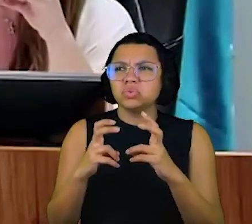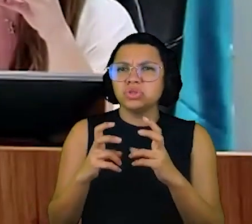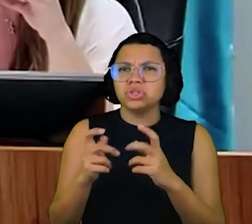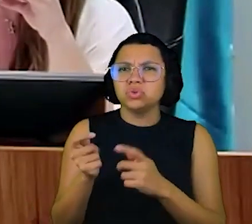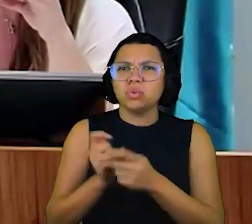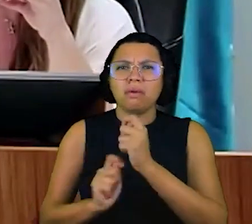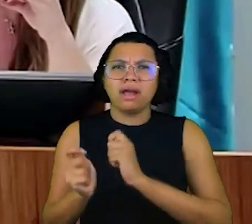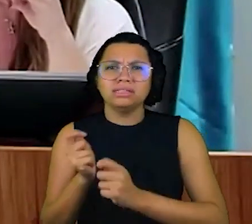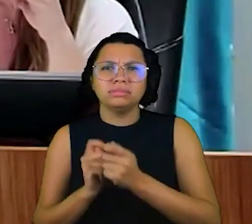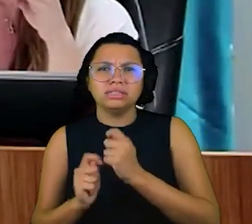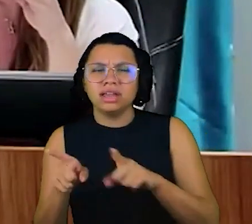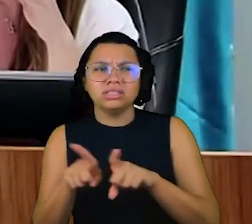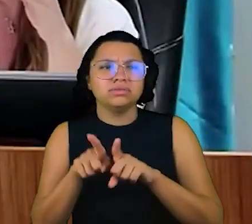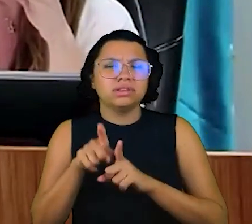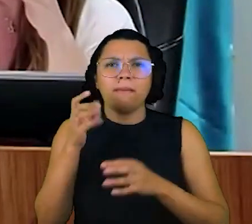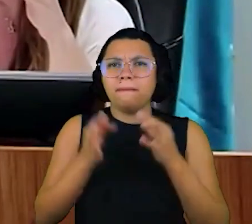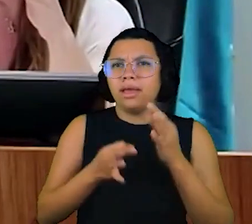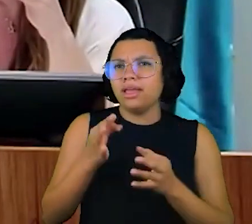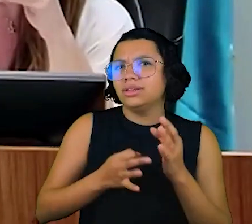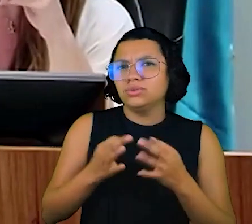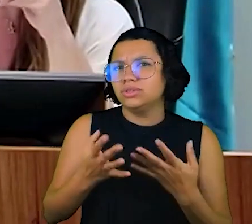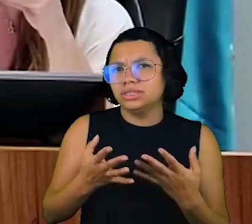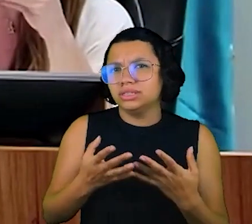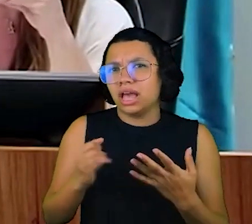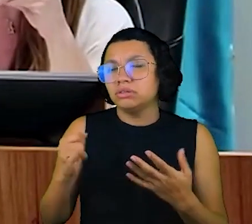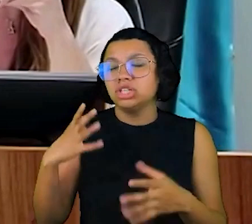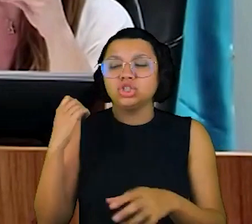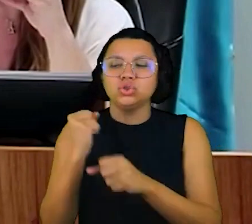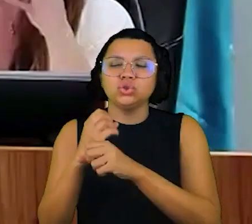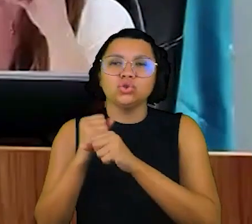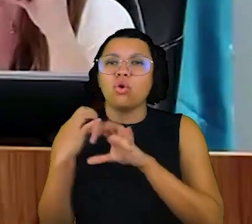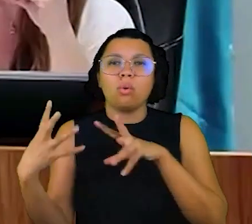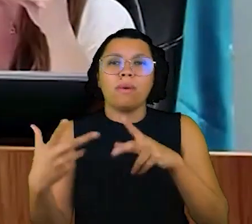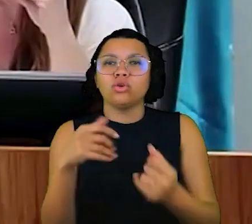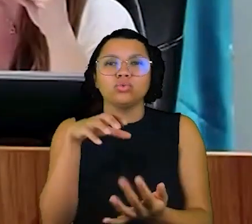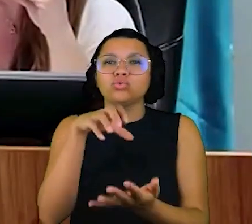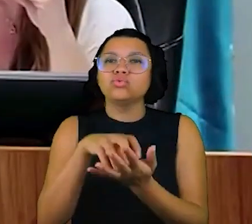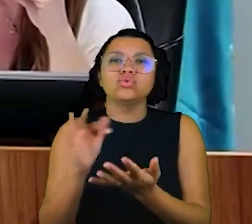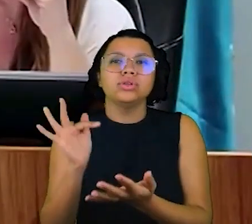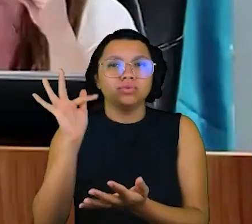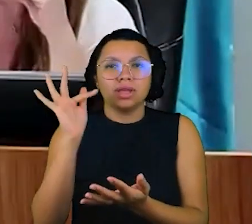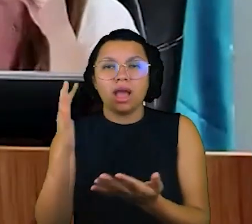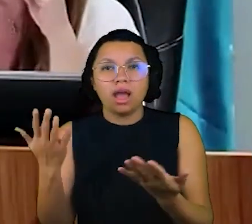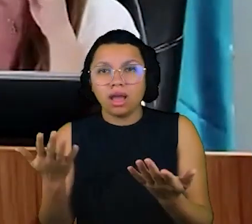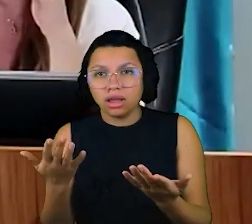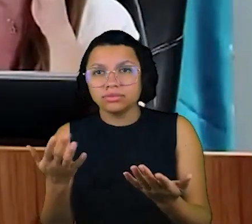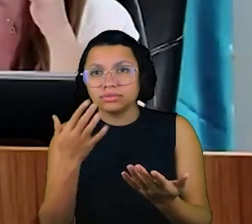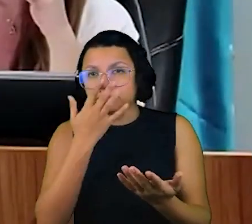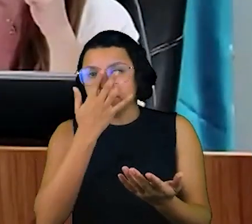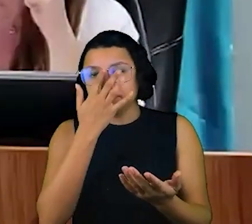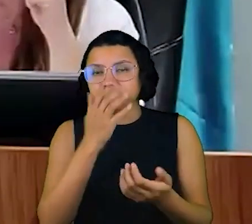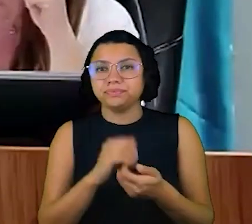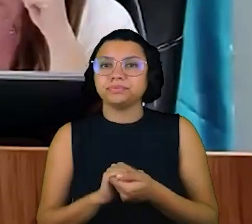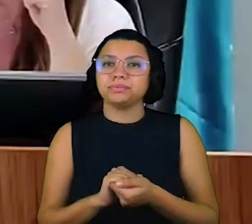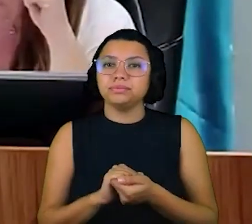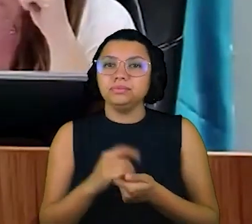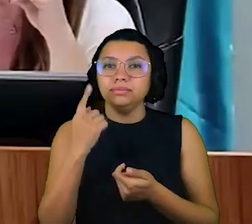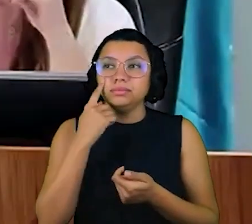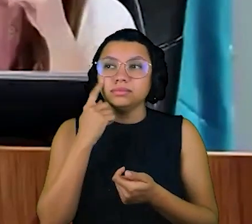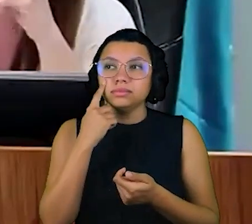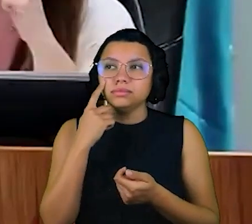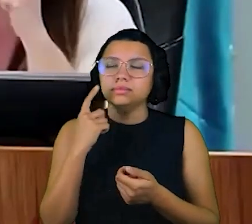administrativo e no plano judicial, se a gente somar todas as esferas, né? Todos os entes federativos.